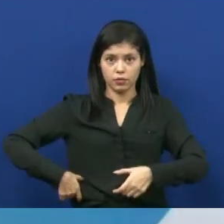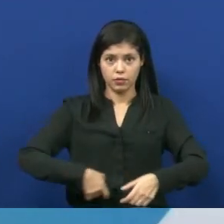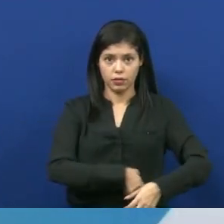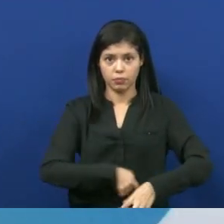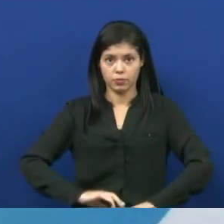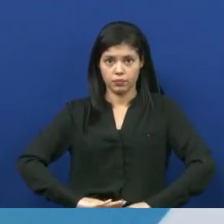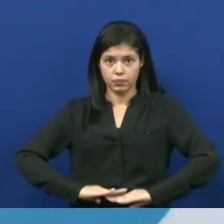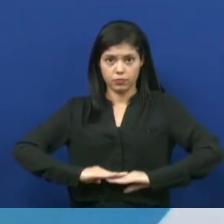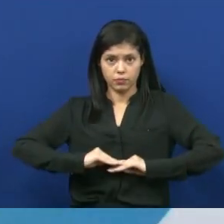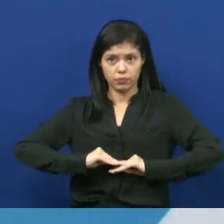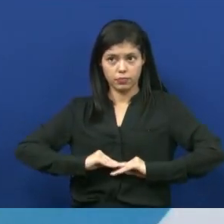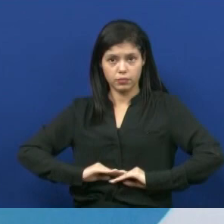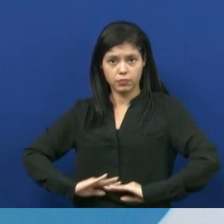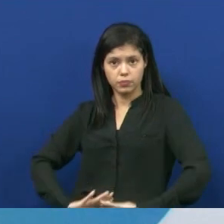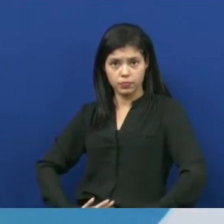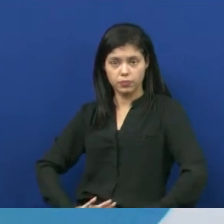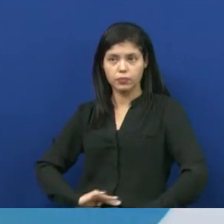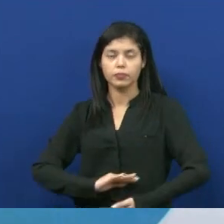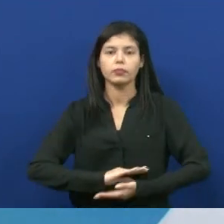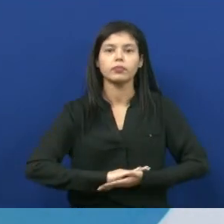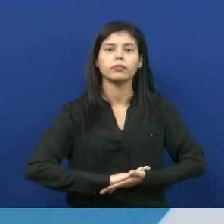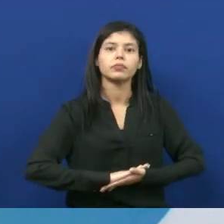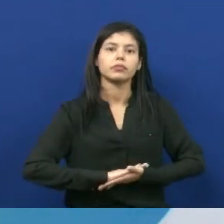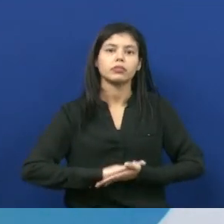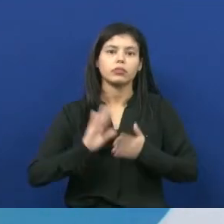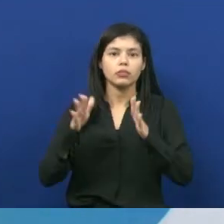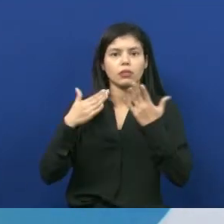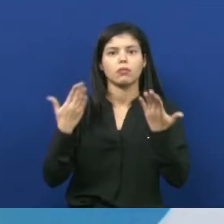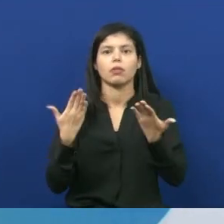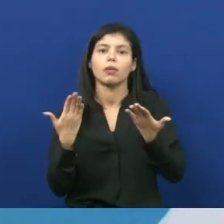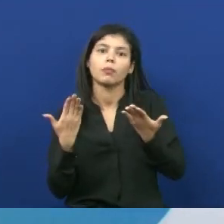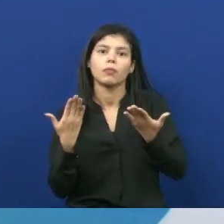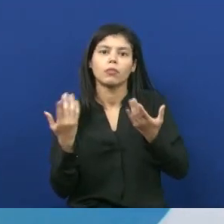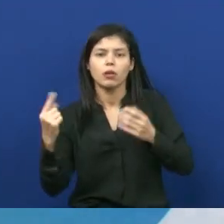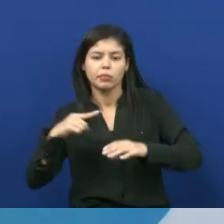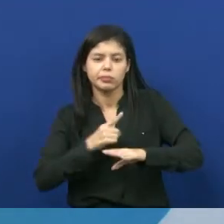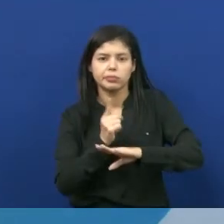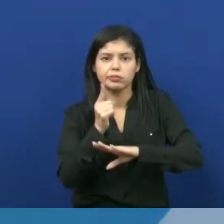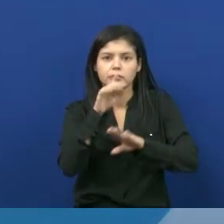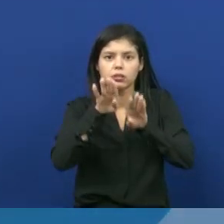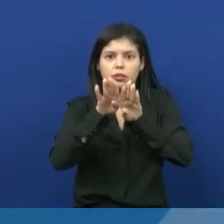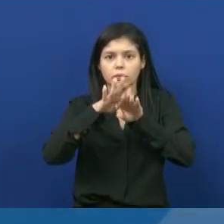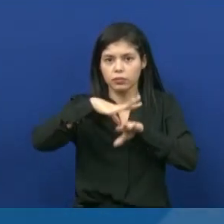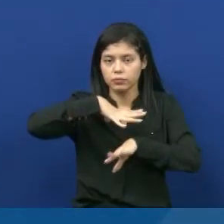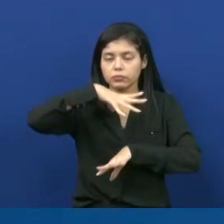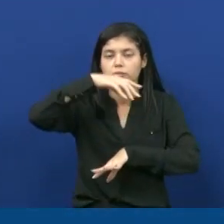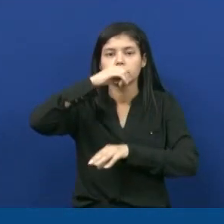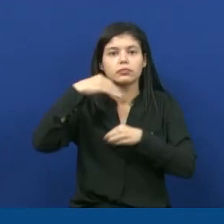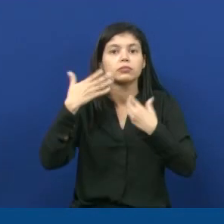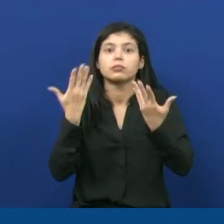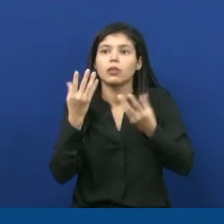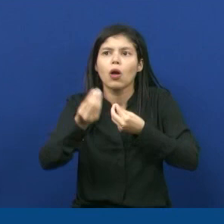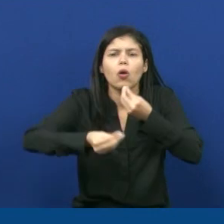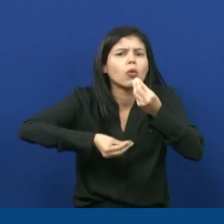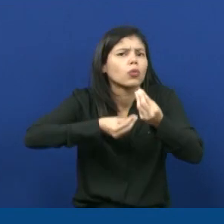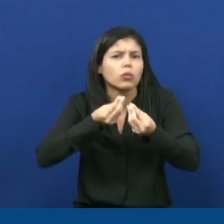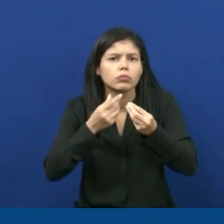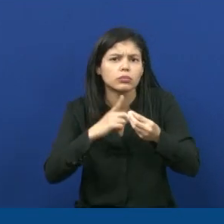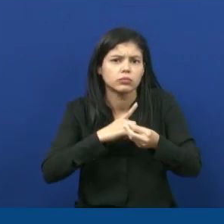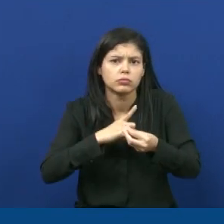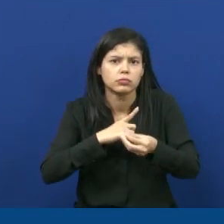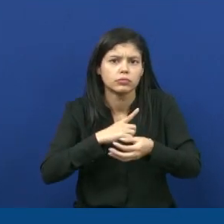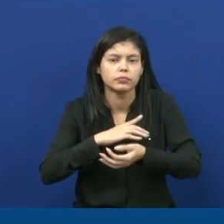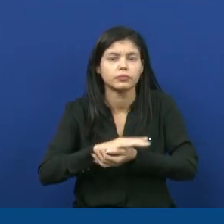contrair. Bom, qual será então o caminho percorrido pelo ar no corpo humano? Como é que ele